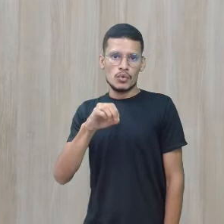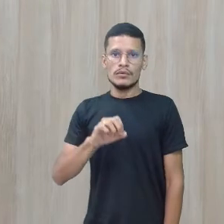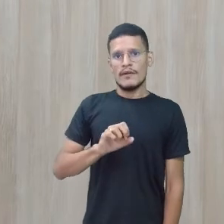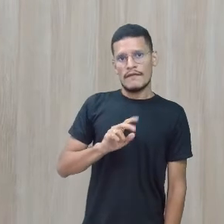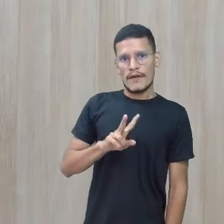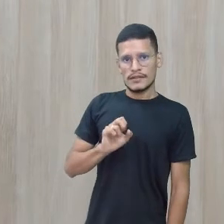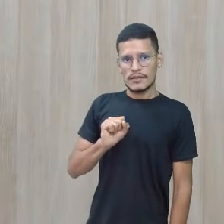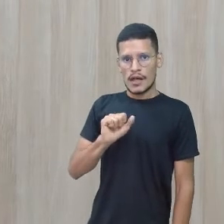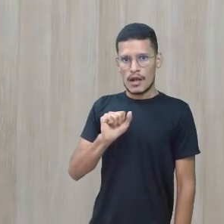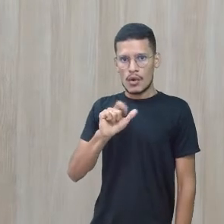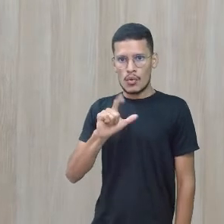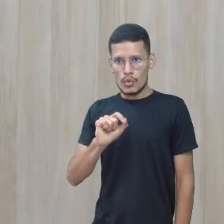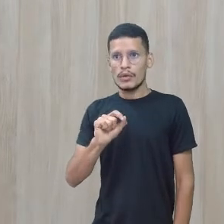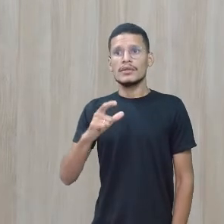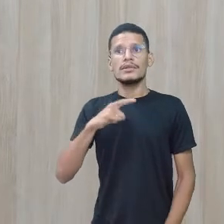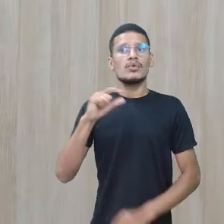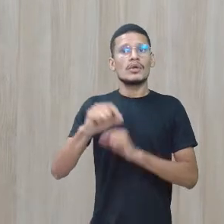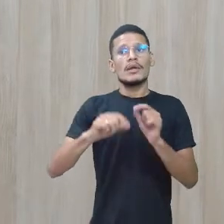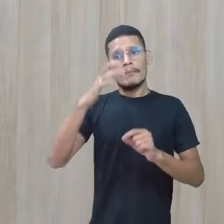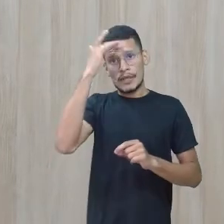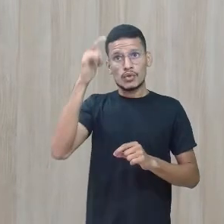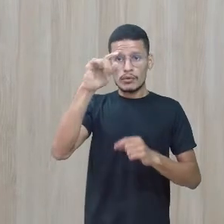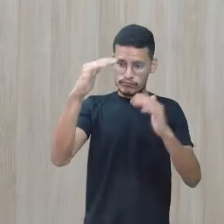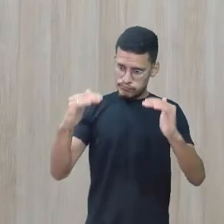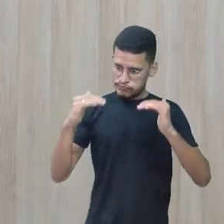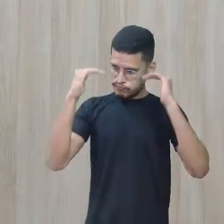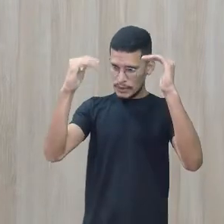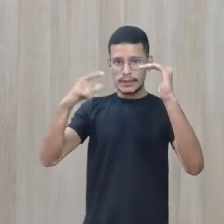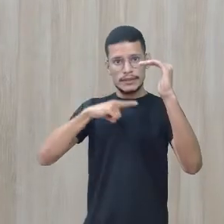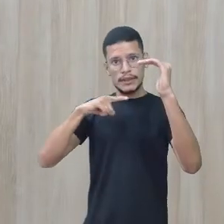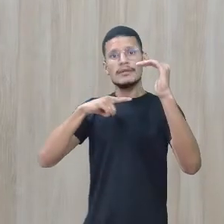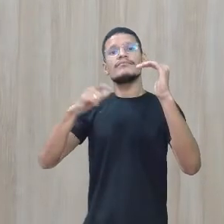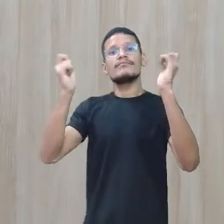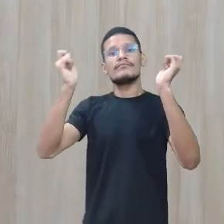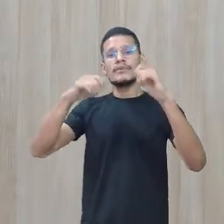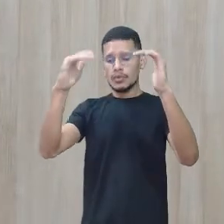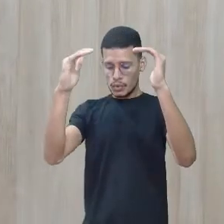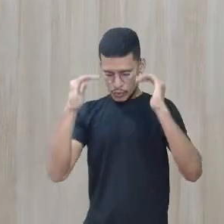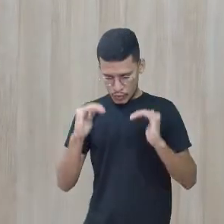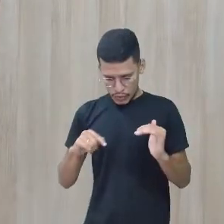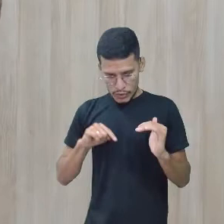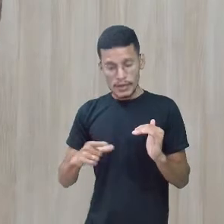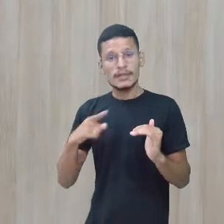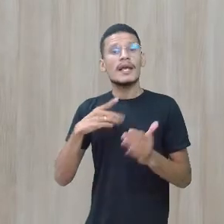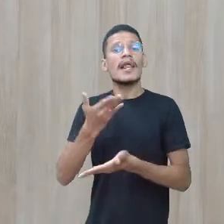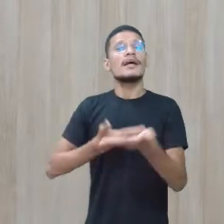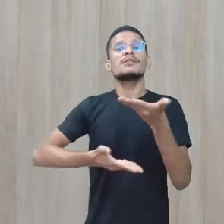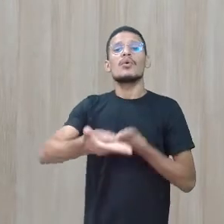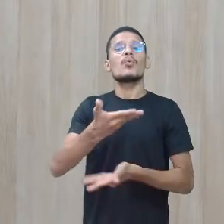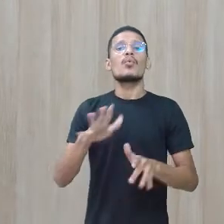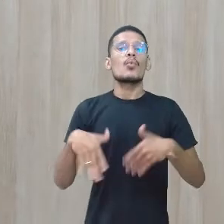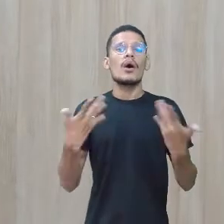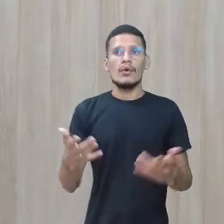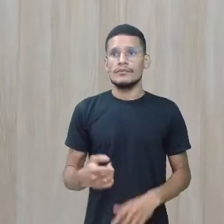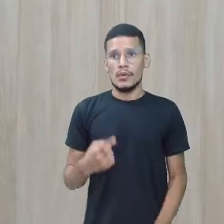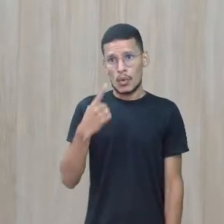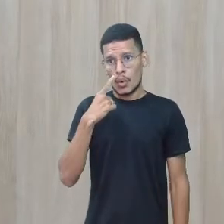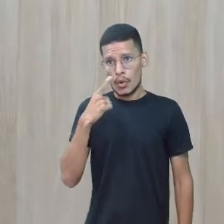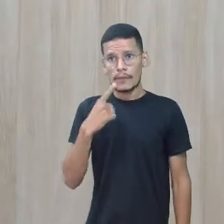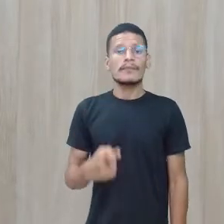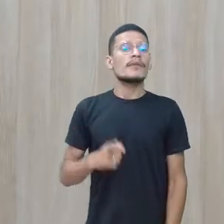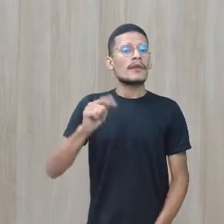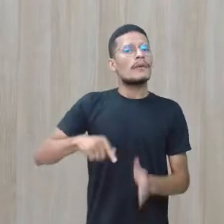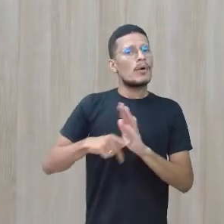nobre de maior prestígio com nobre de menor prestígio. Então, quais eram as relações aqui? Vejam, era uma